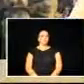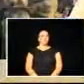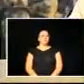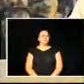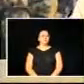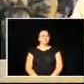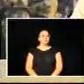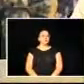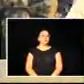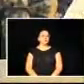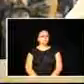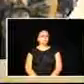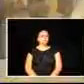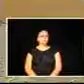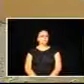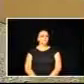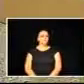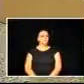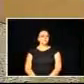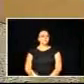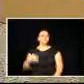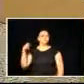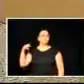Vereador Bilili.